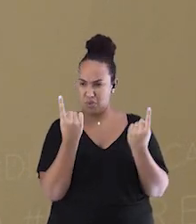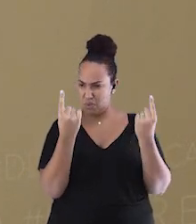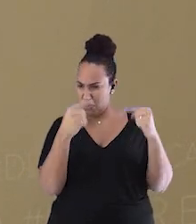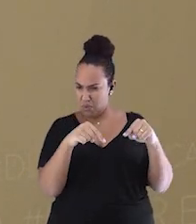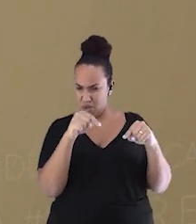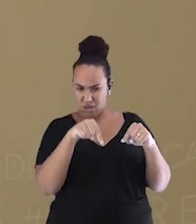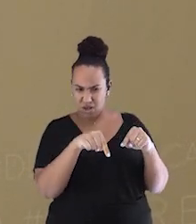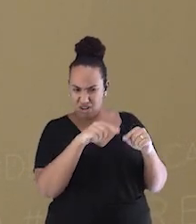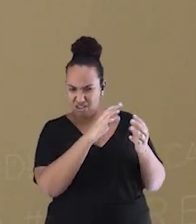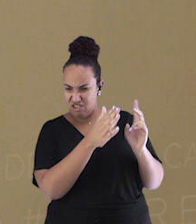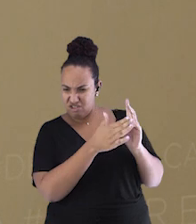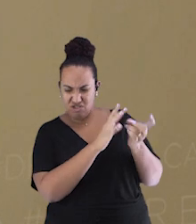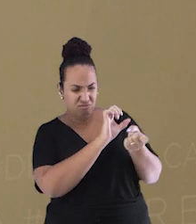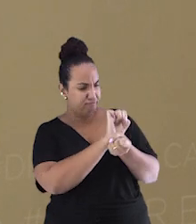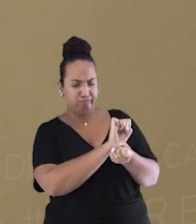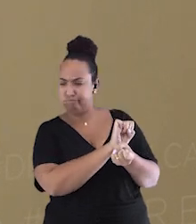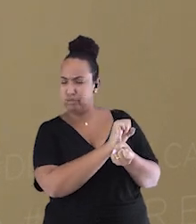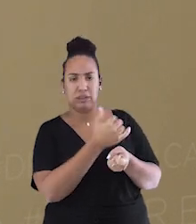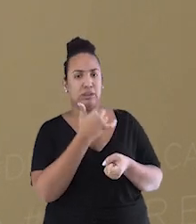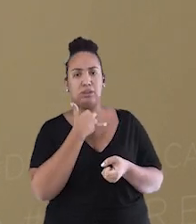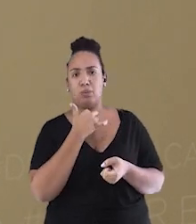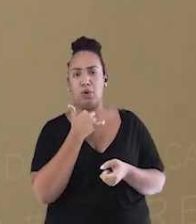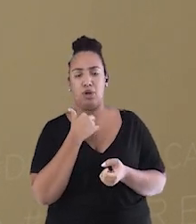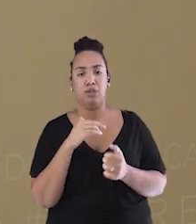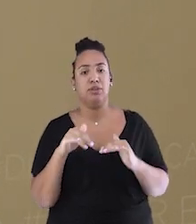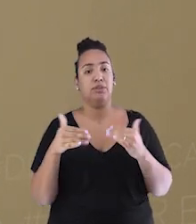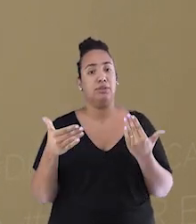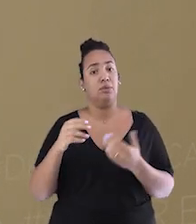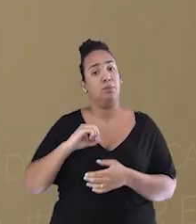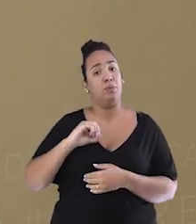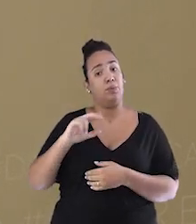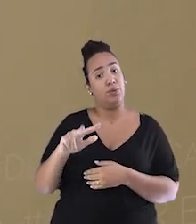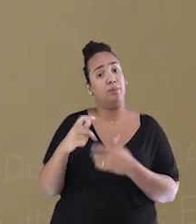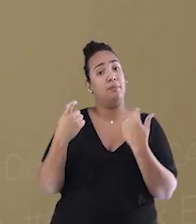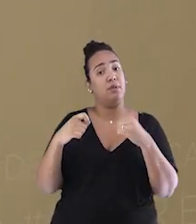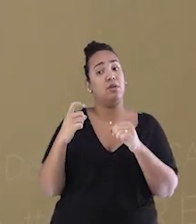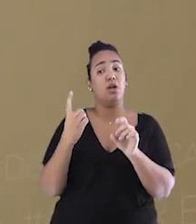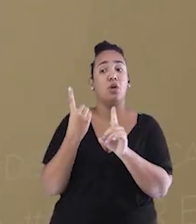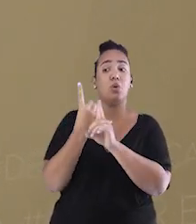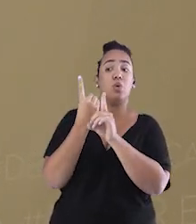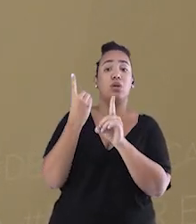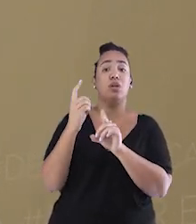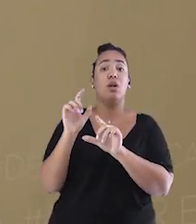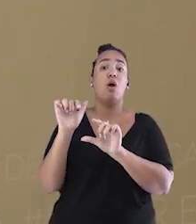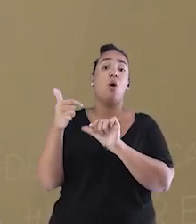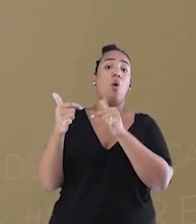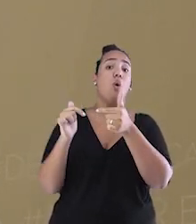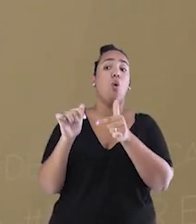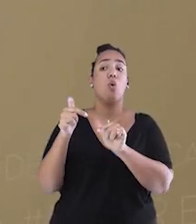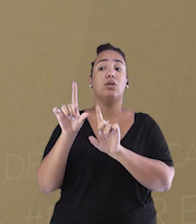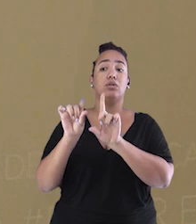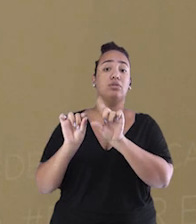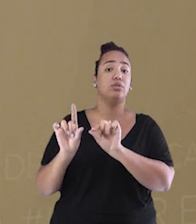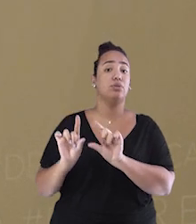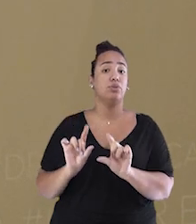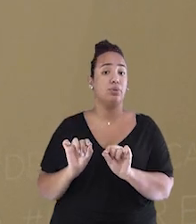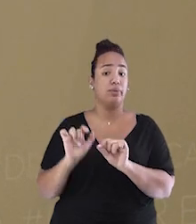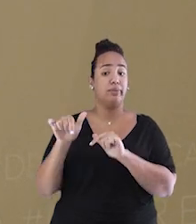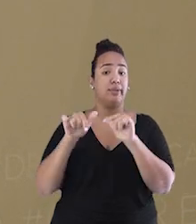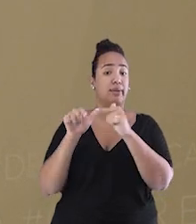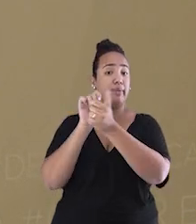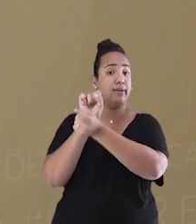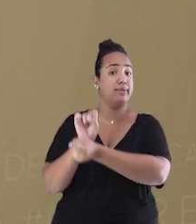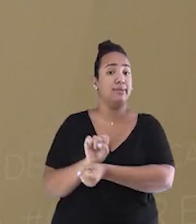à escravização deles e os portugueses precisaram encontrar outra alternativa de mão de obra